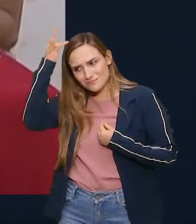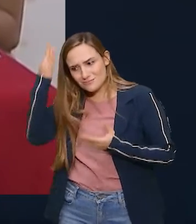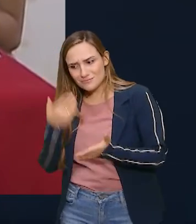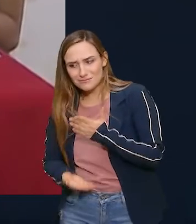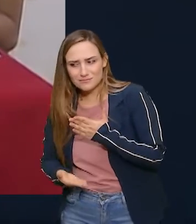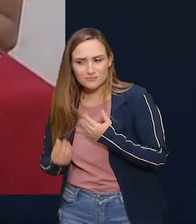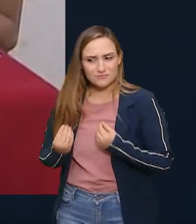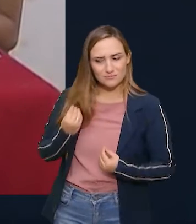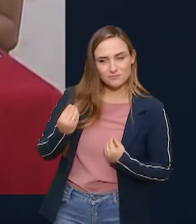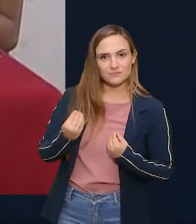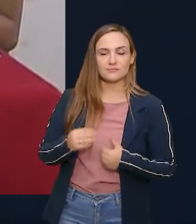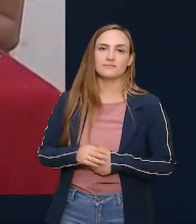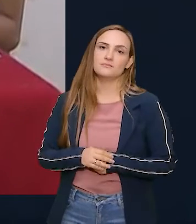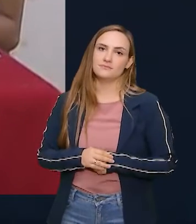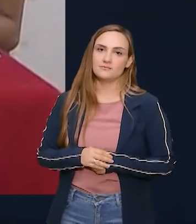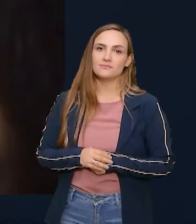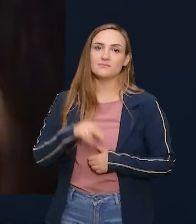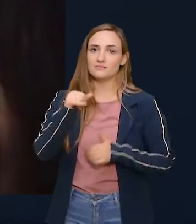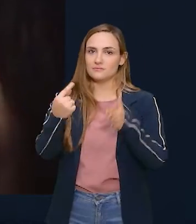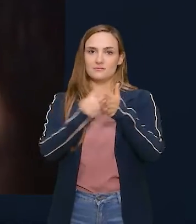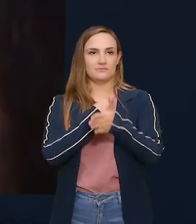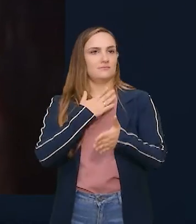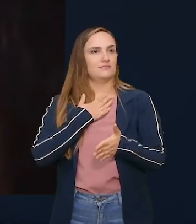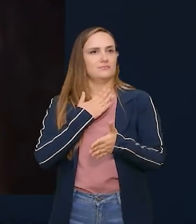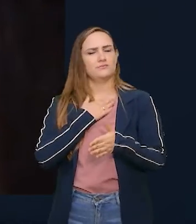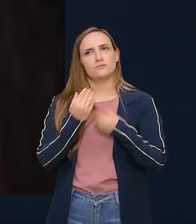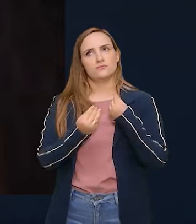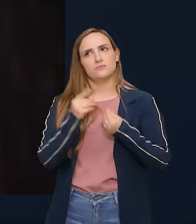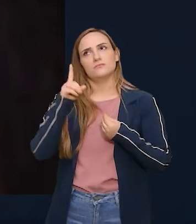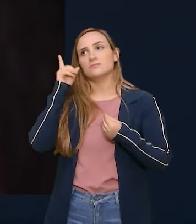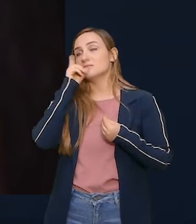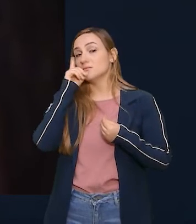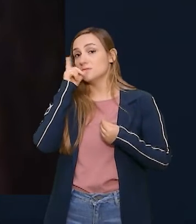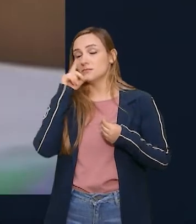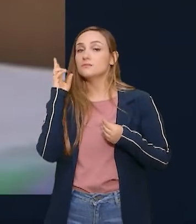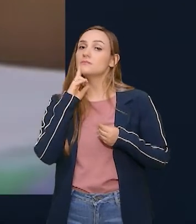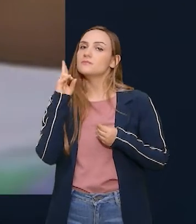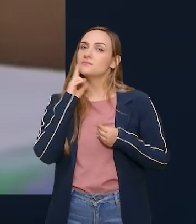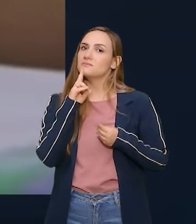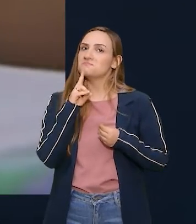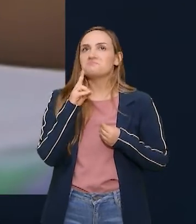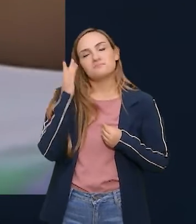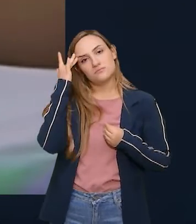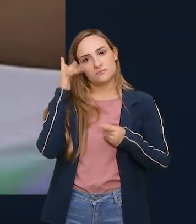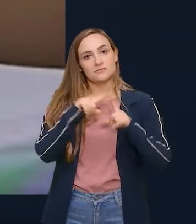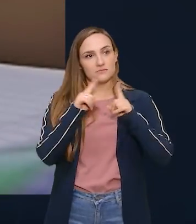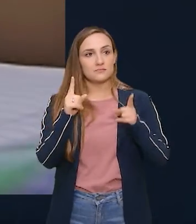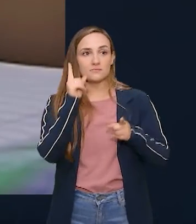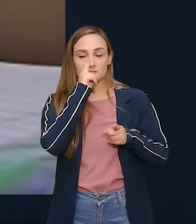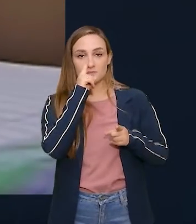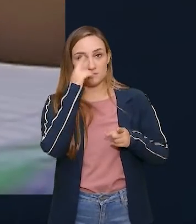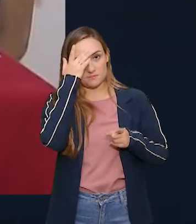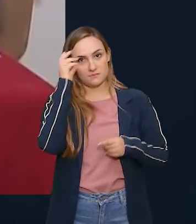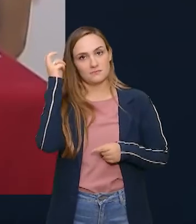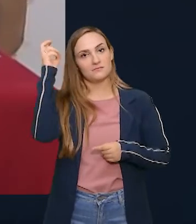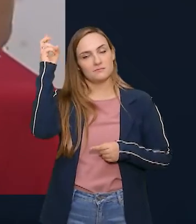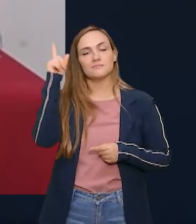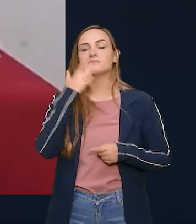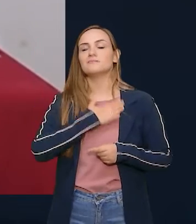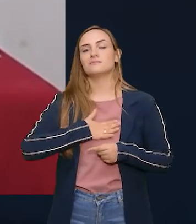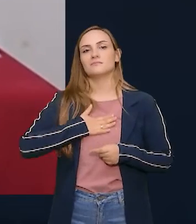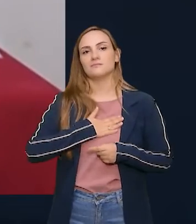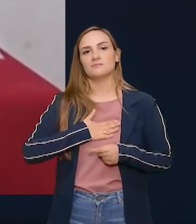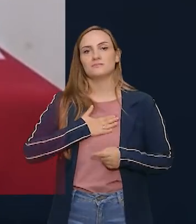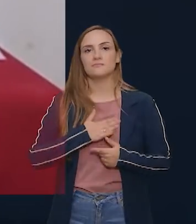desejar? Estou deixando que o talento se perca, né? Se me perguntar como é ser mãe normal, eu não sei, mas ser mãe de superdotada é